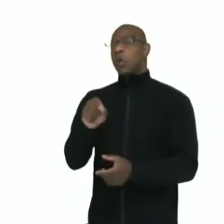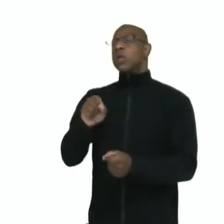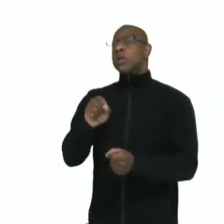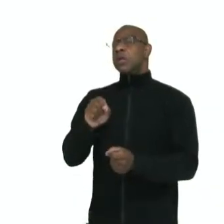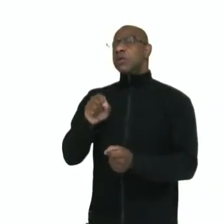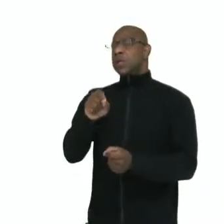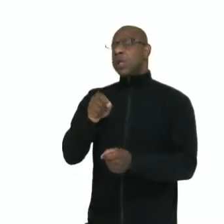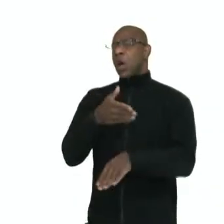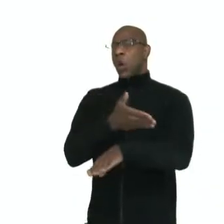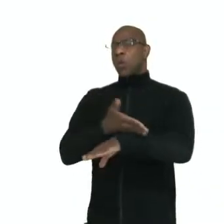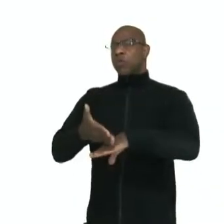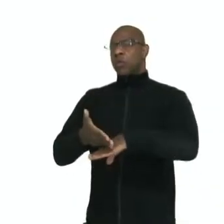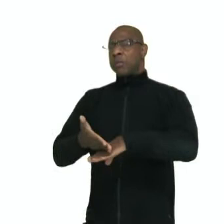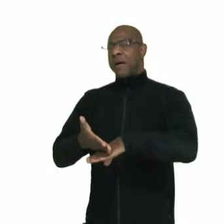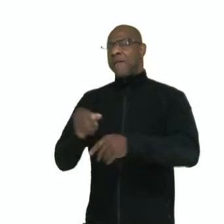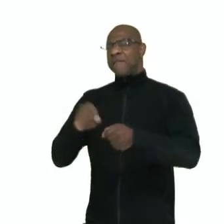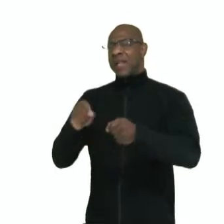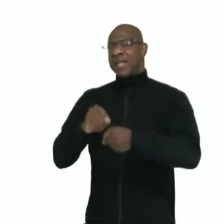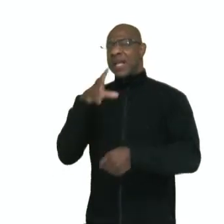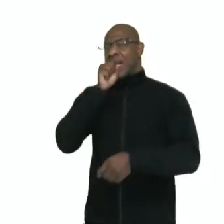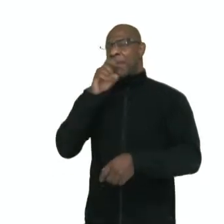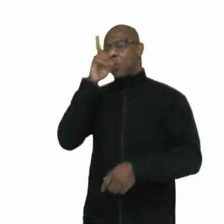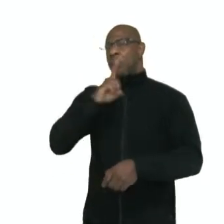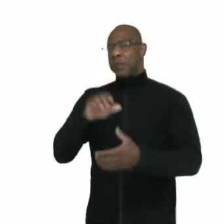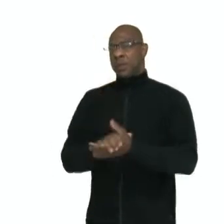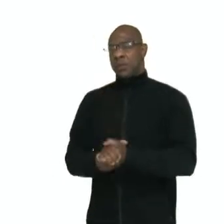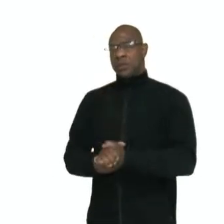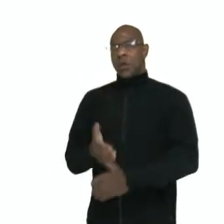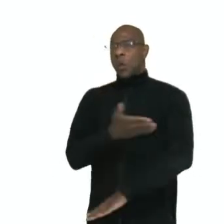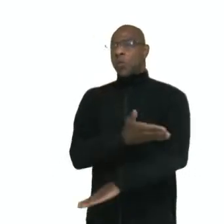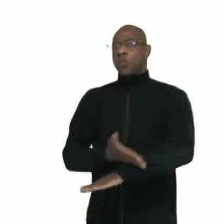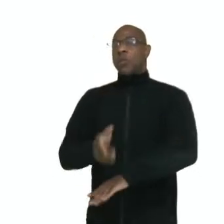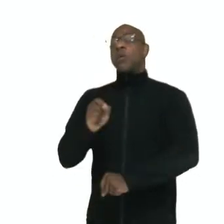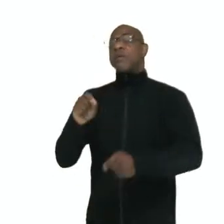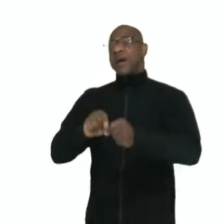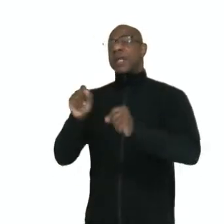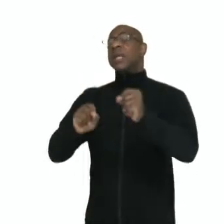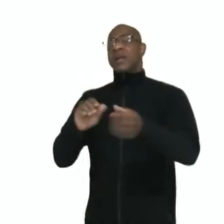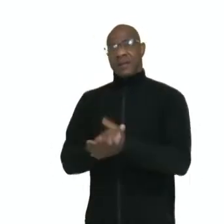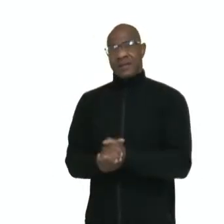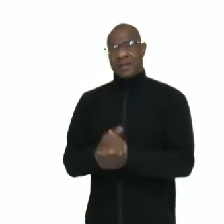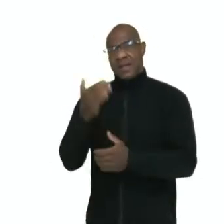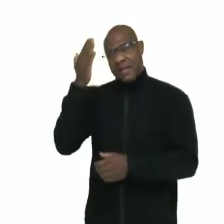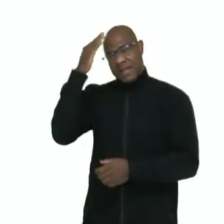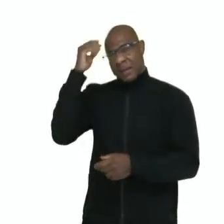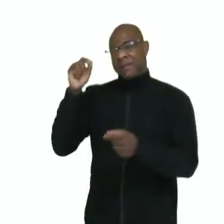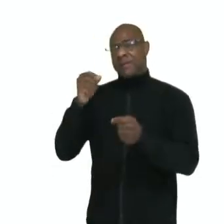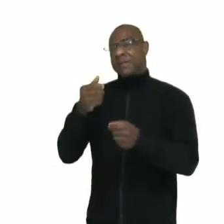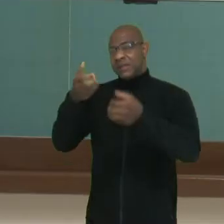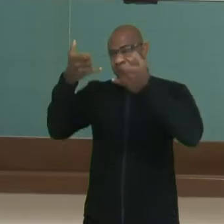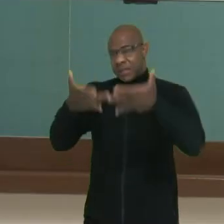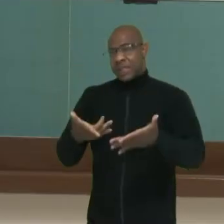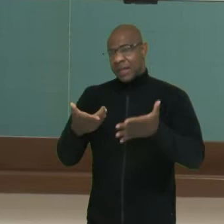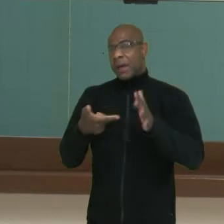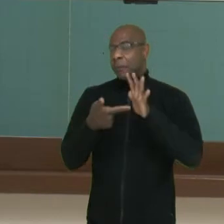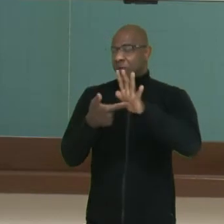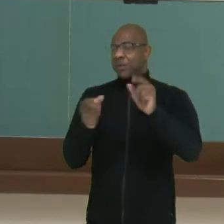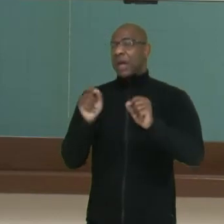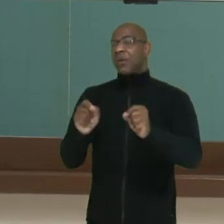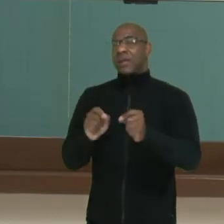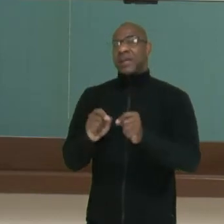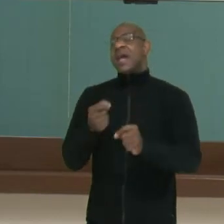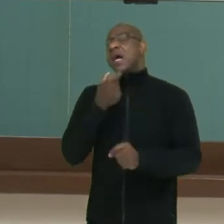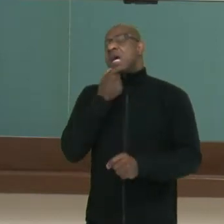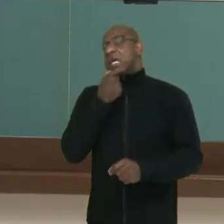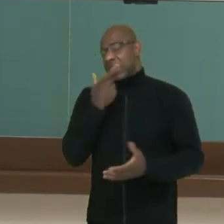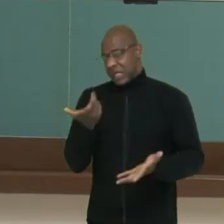costuma fazer nos finais de semana? Você sabe dizer alguma dessas atividades em inglês? Se alguém te perguntar, né,